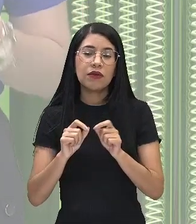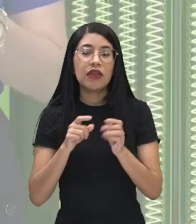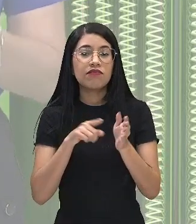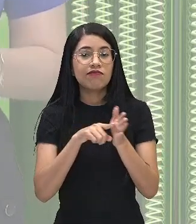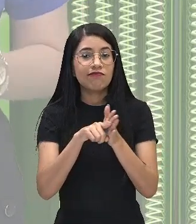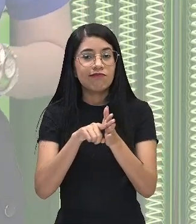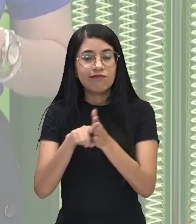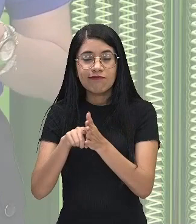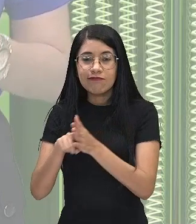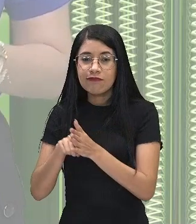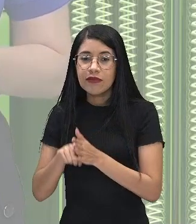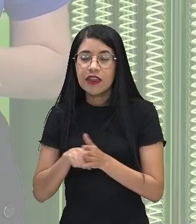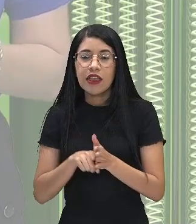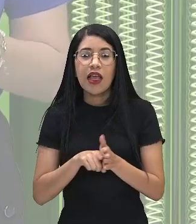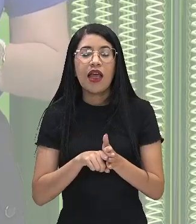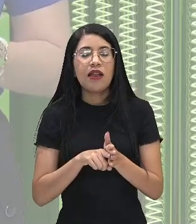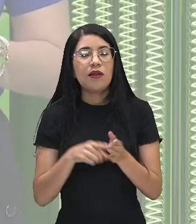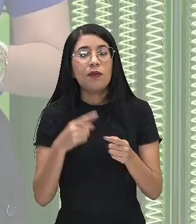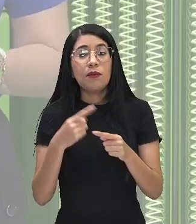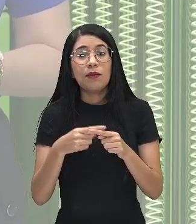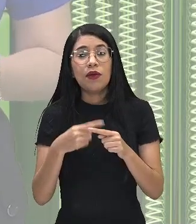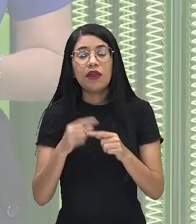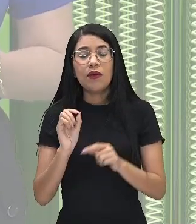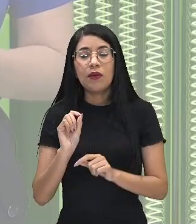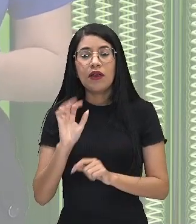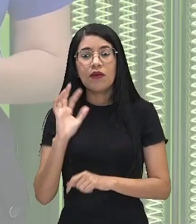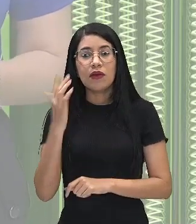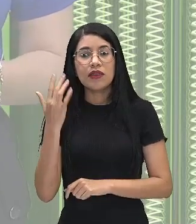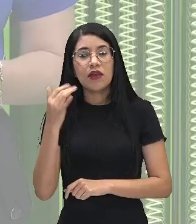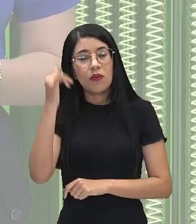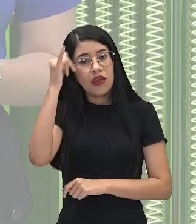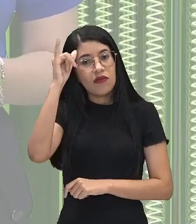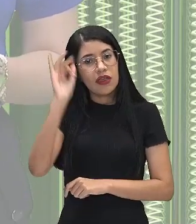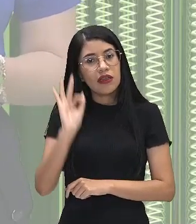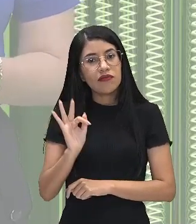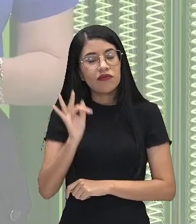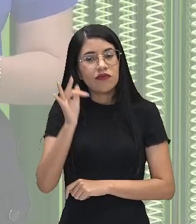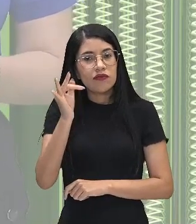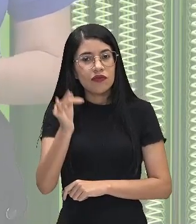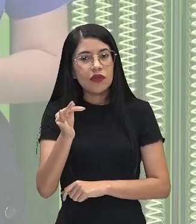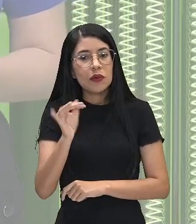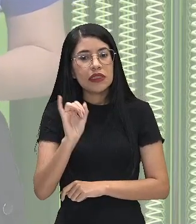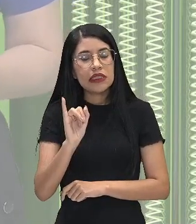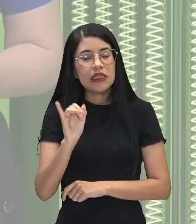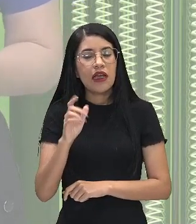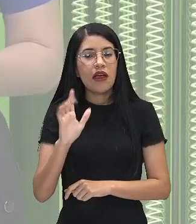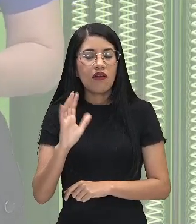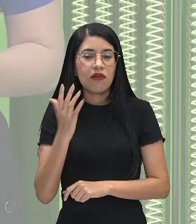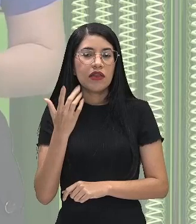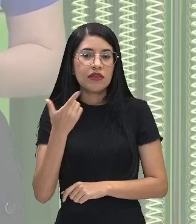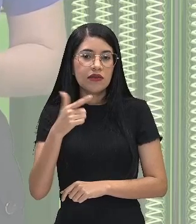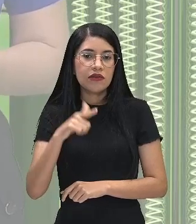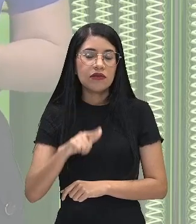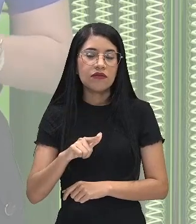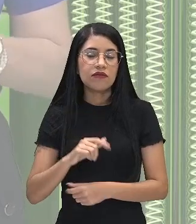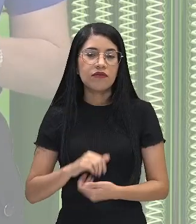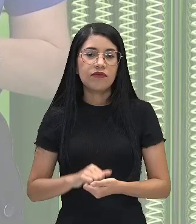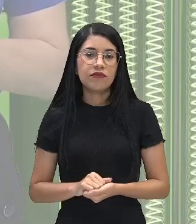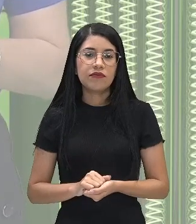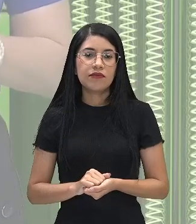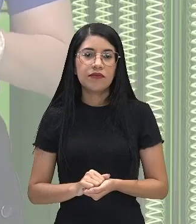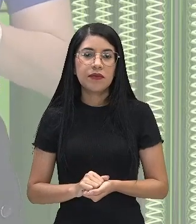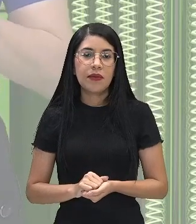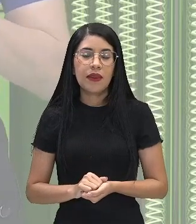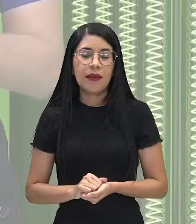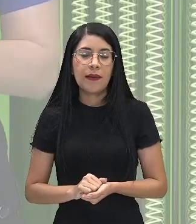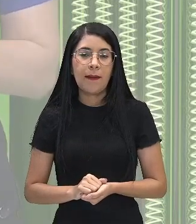precisa ser estudado e pesquisado para que possa ser evitado caso ocorra algum evento futuro.